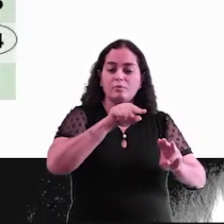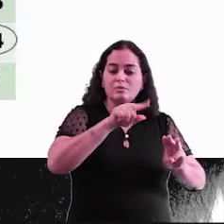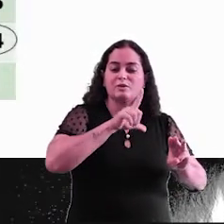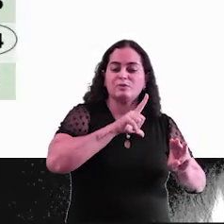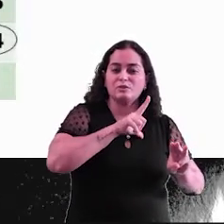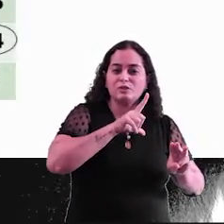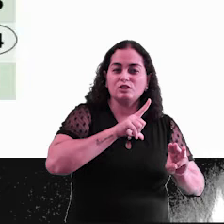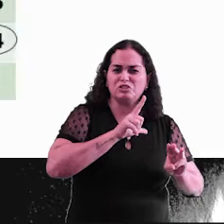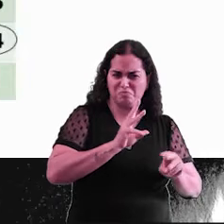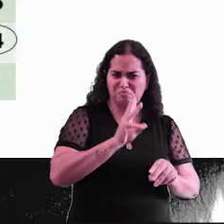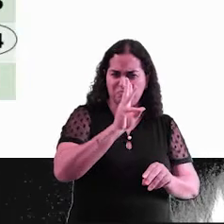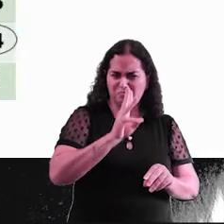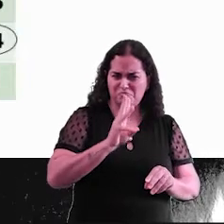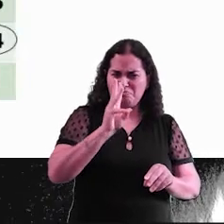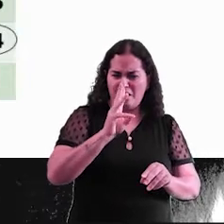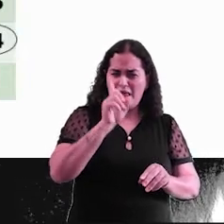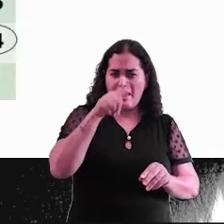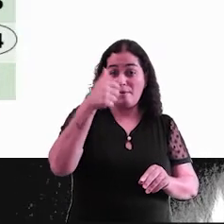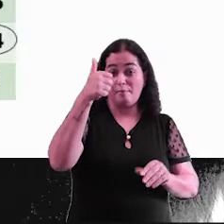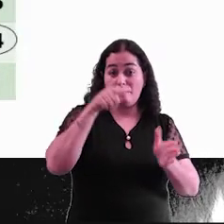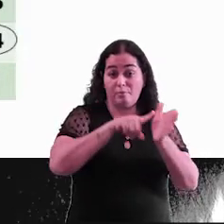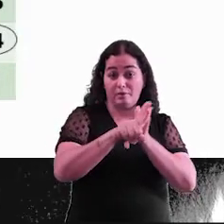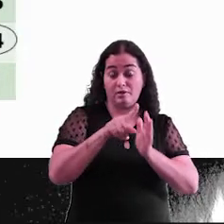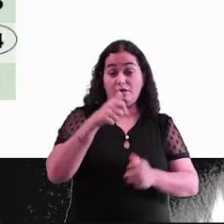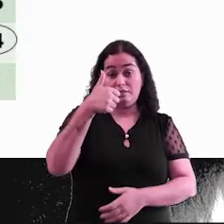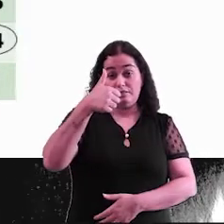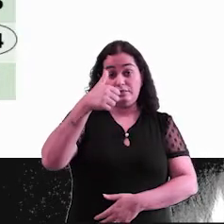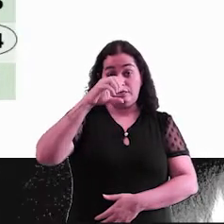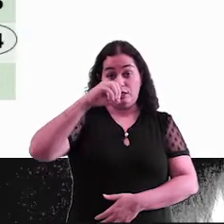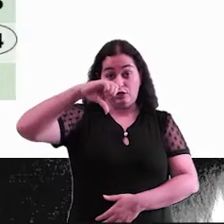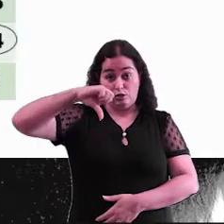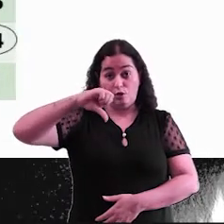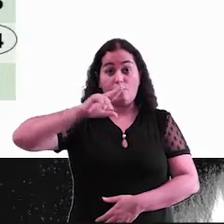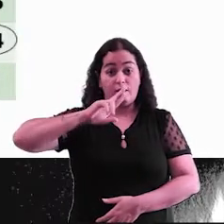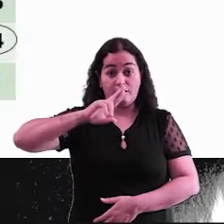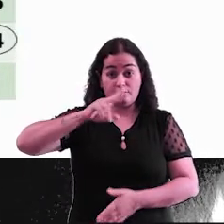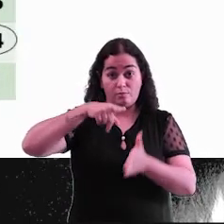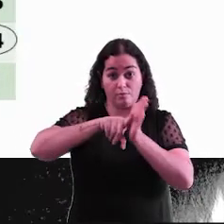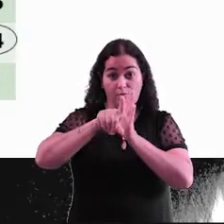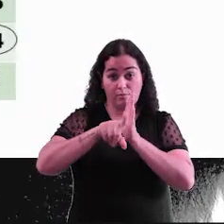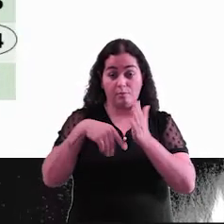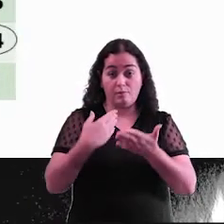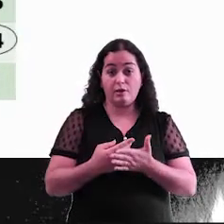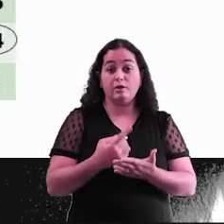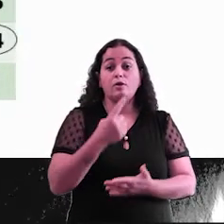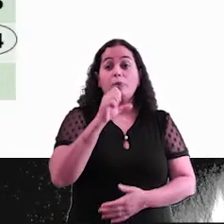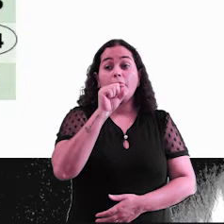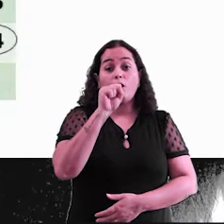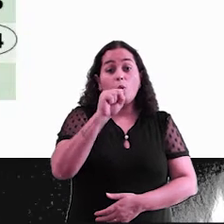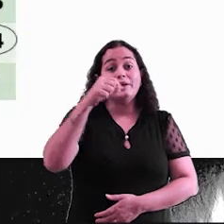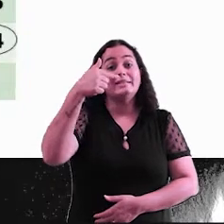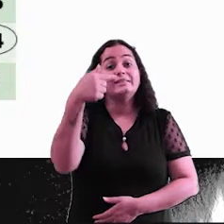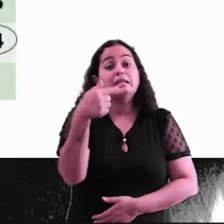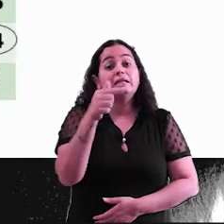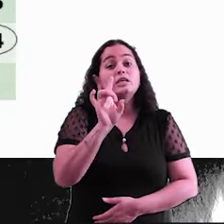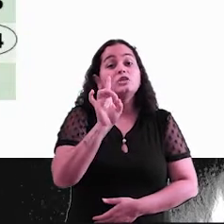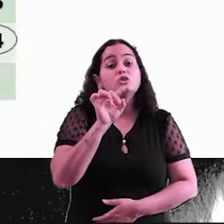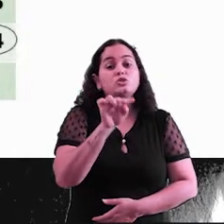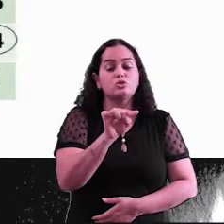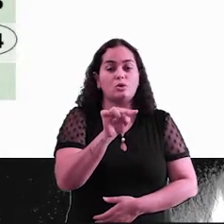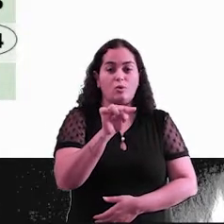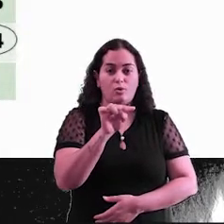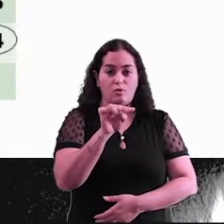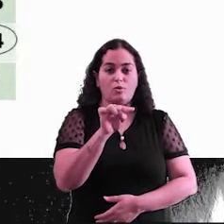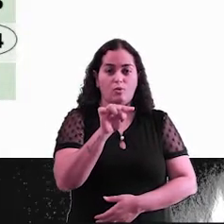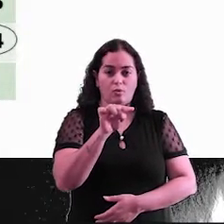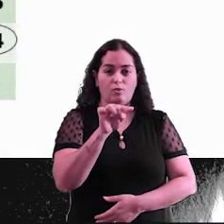nossa pergunta, apenas 87, ao nosso questionário, apenas 87 tinham algum